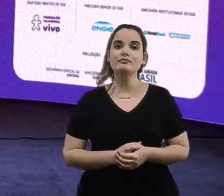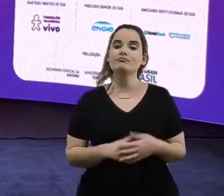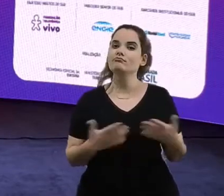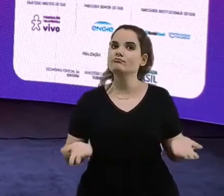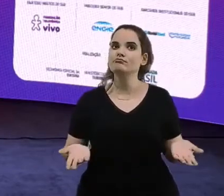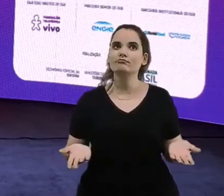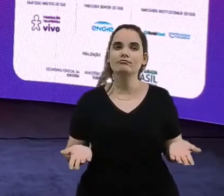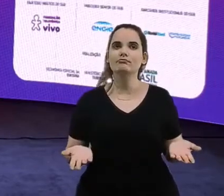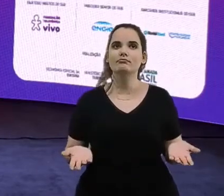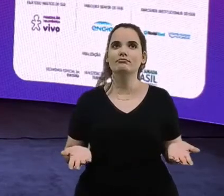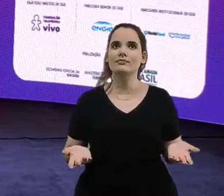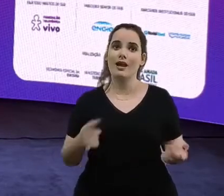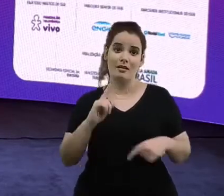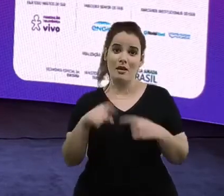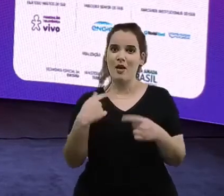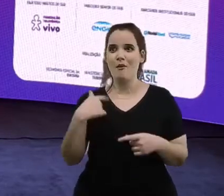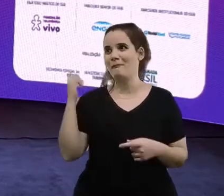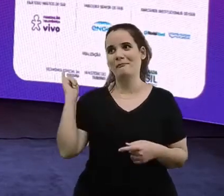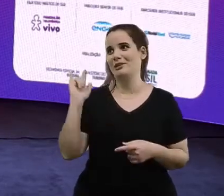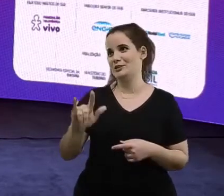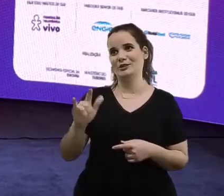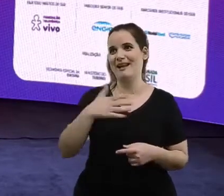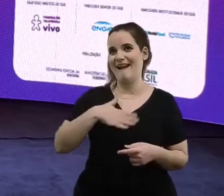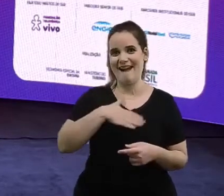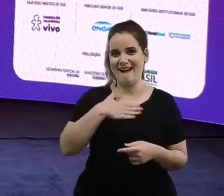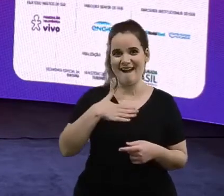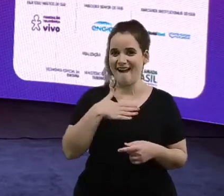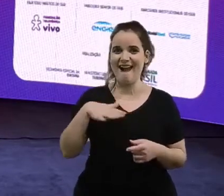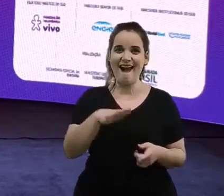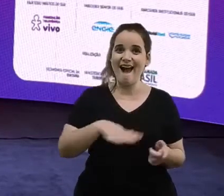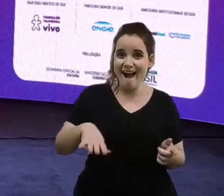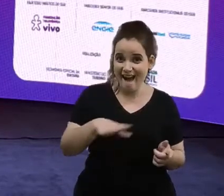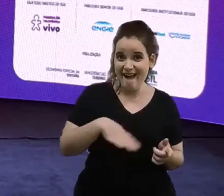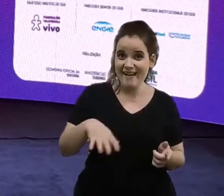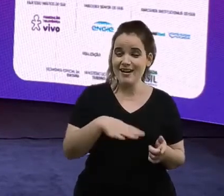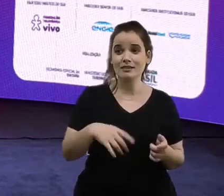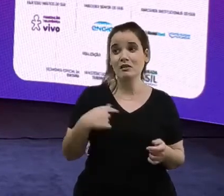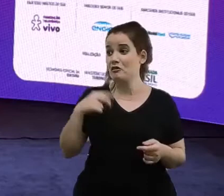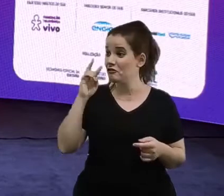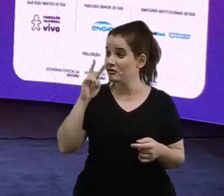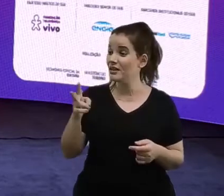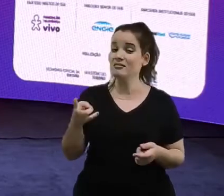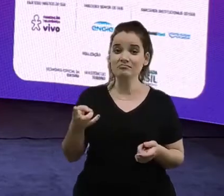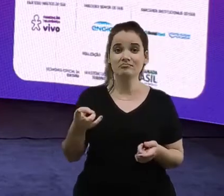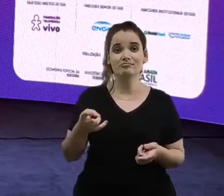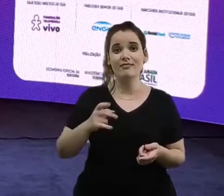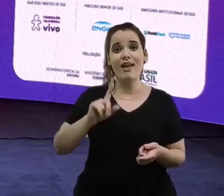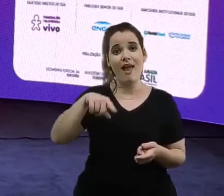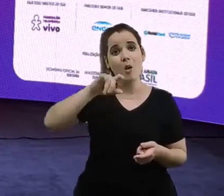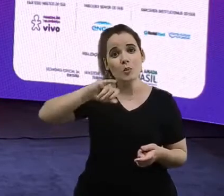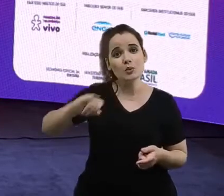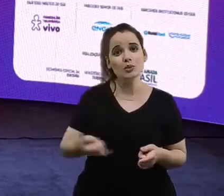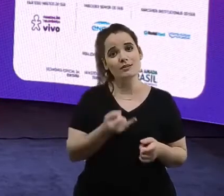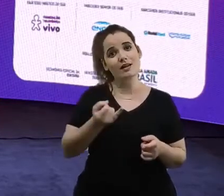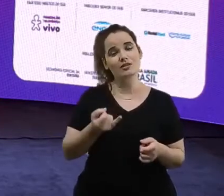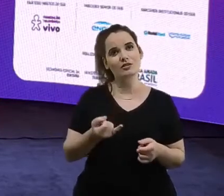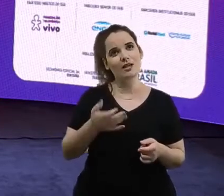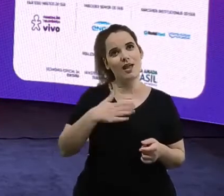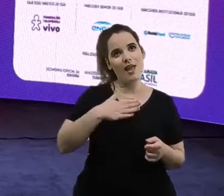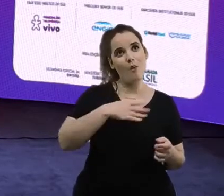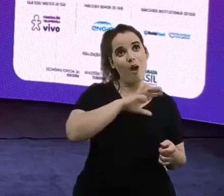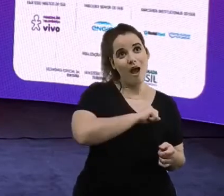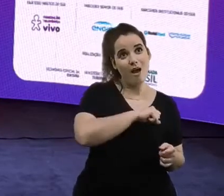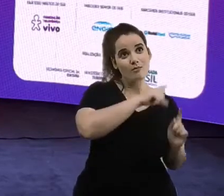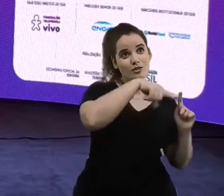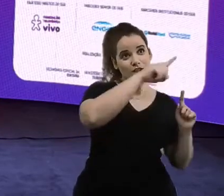me apaixonei por essa área também e vi no Data for Good uma oportunidade de conectar esses dois amores, né, a estatística,